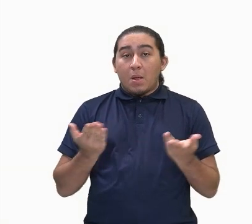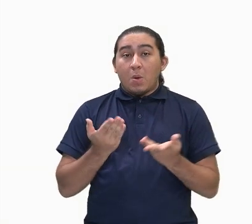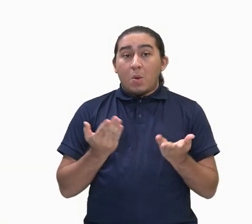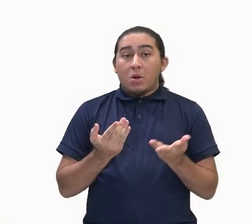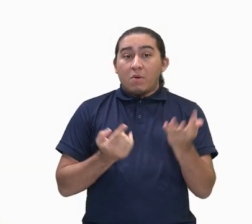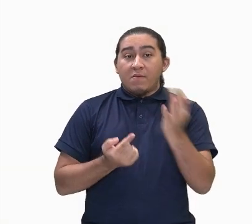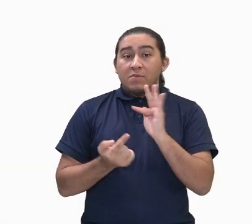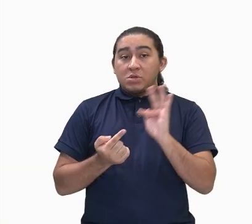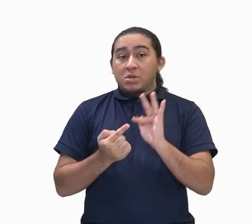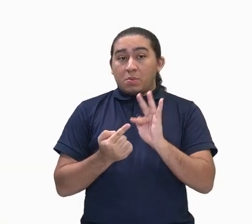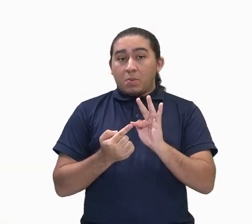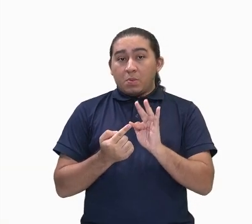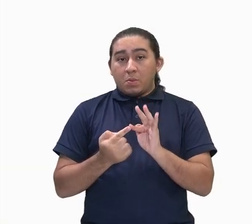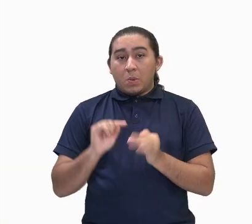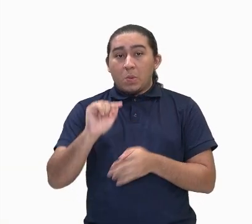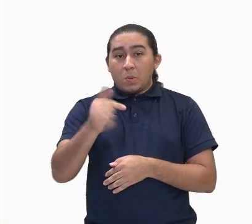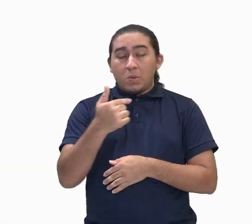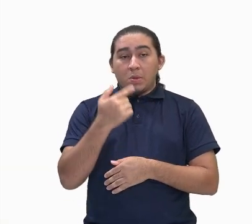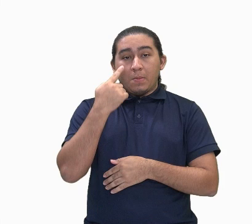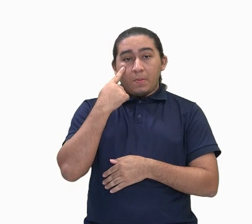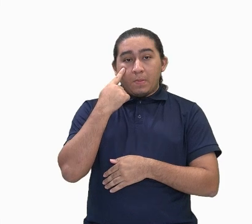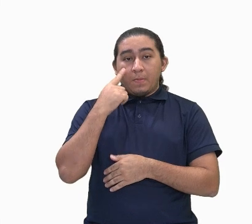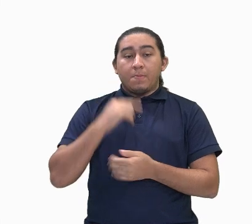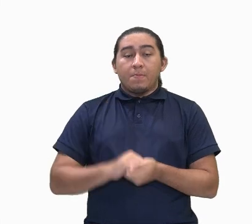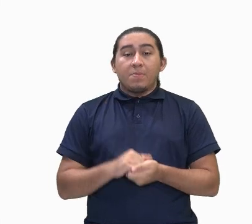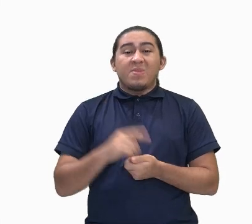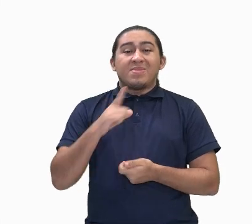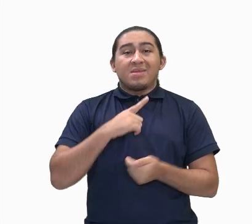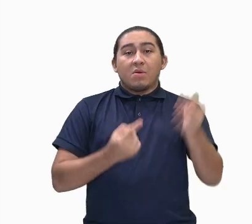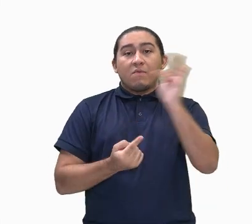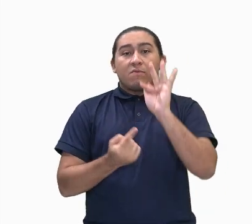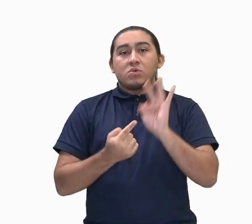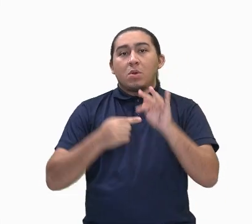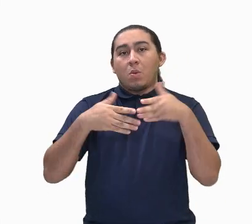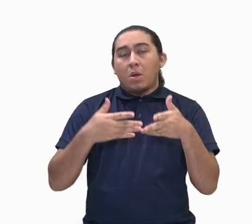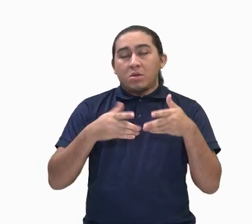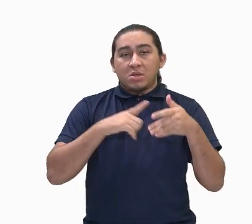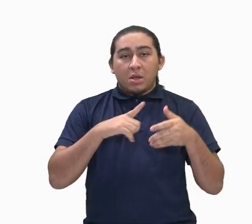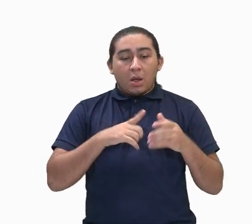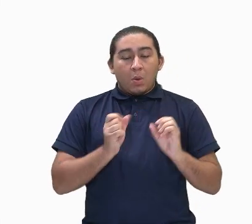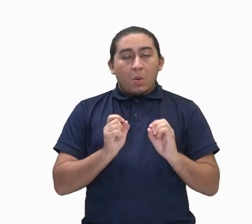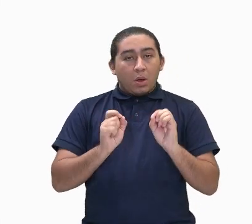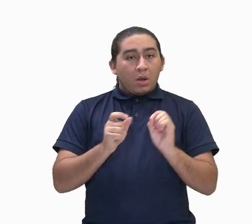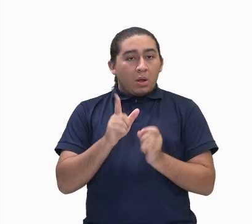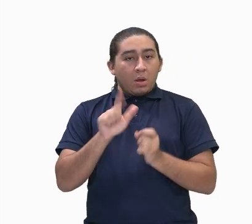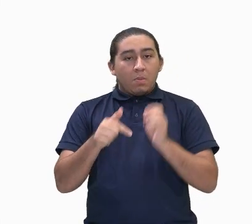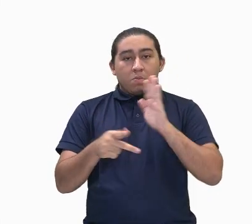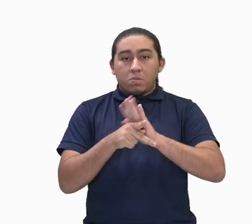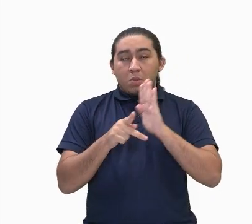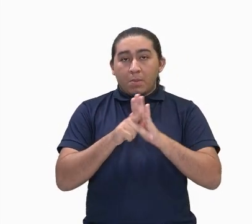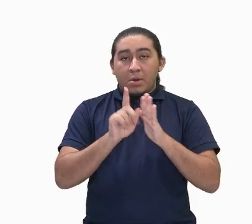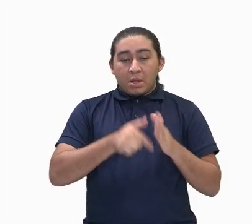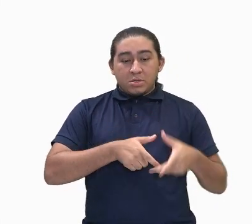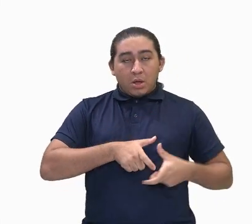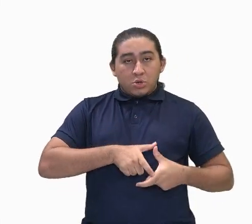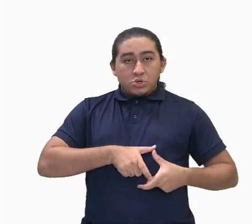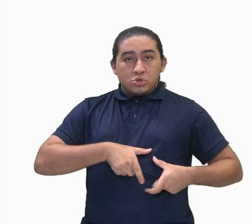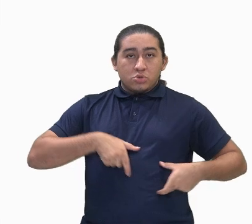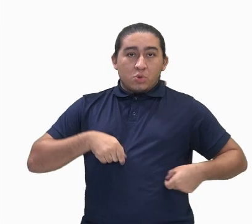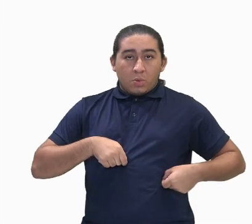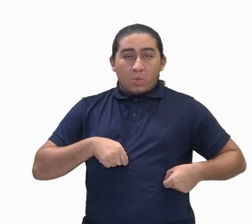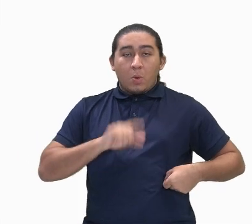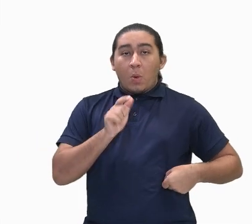epitelial na imagem a seguir. Tem função de secreção, né? Justamente nessa região do estômago é onde